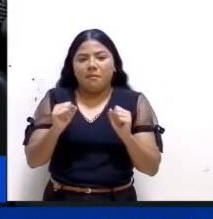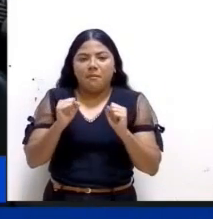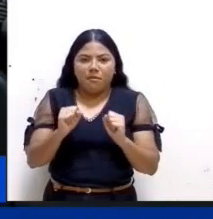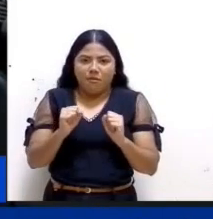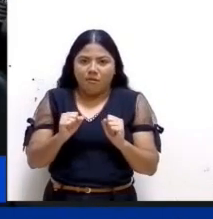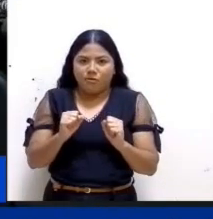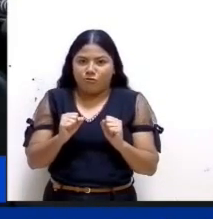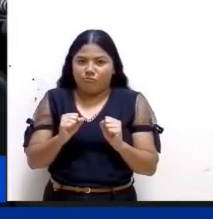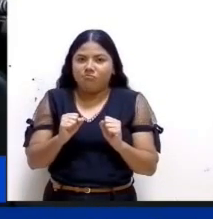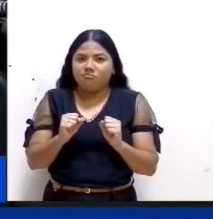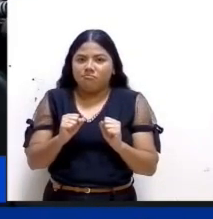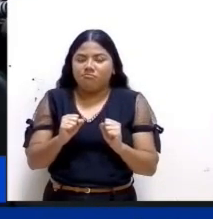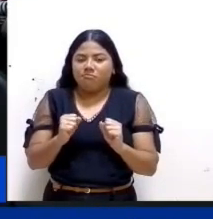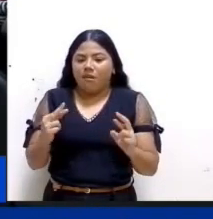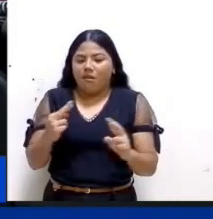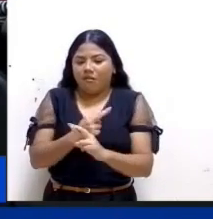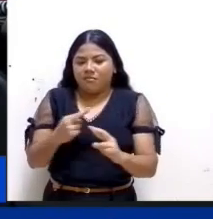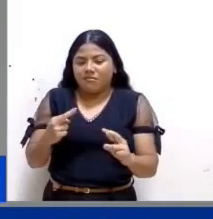Esse negócio de casar.